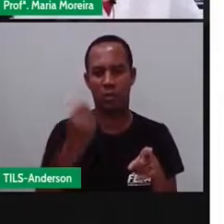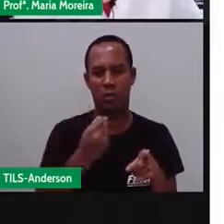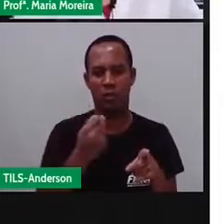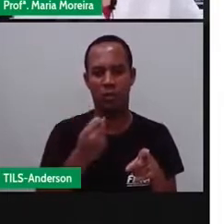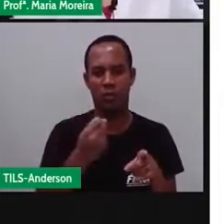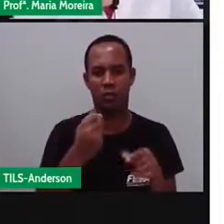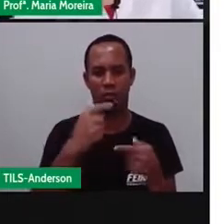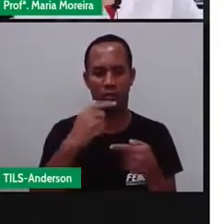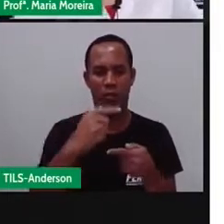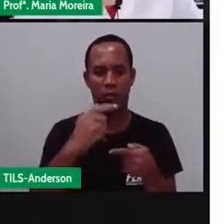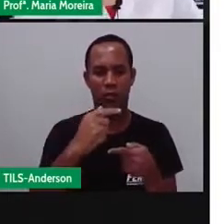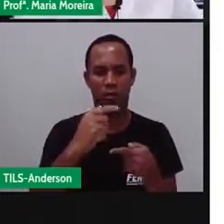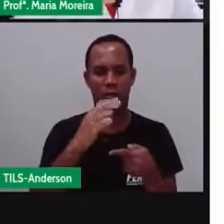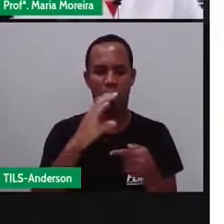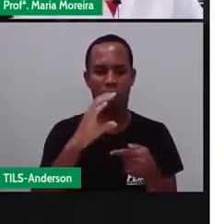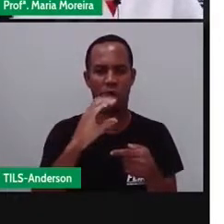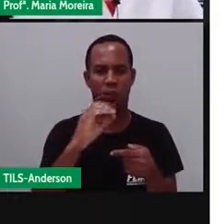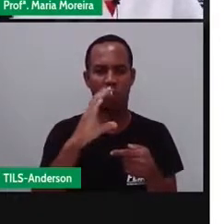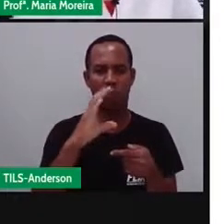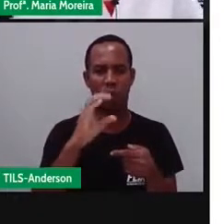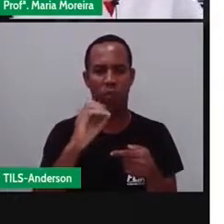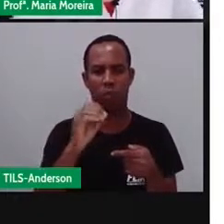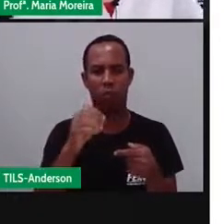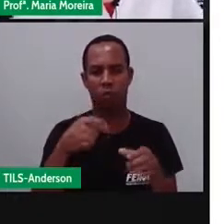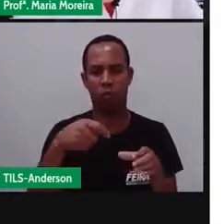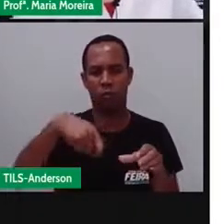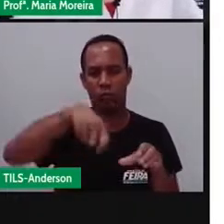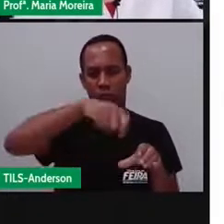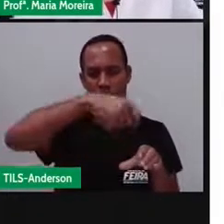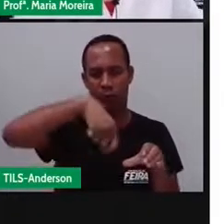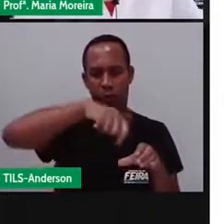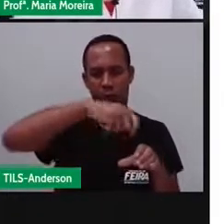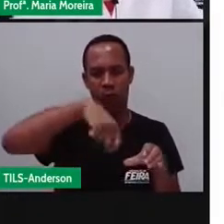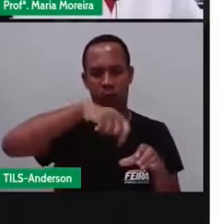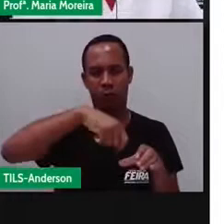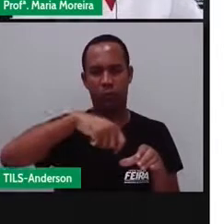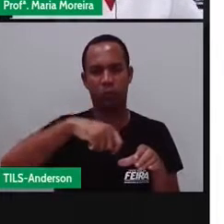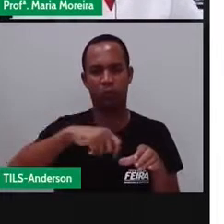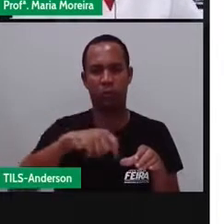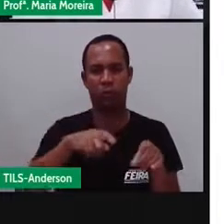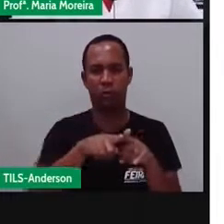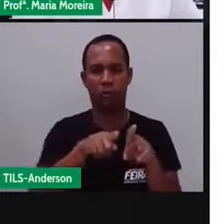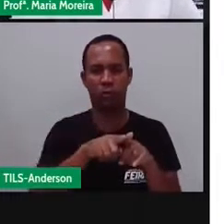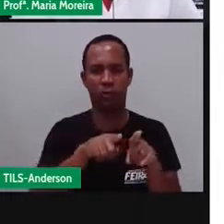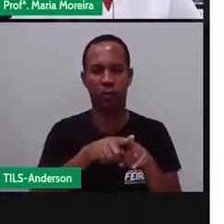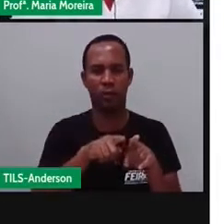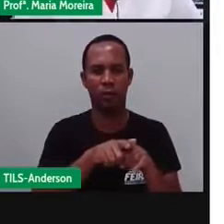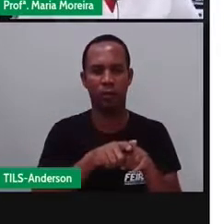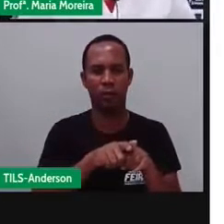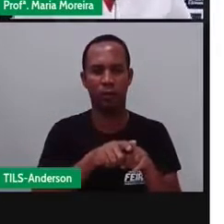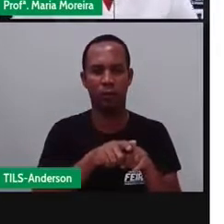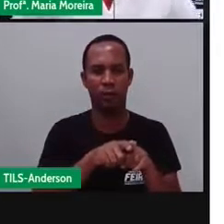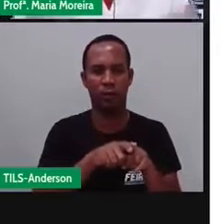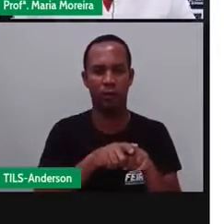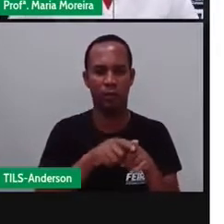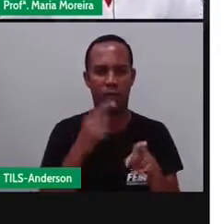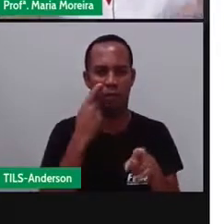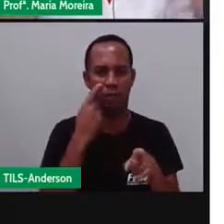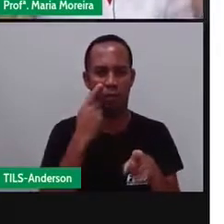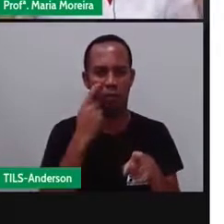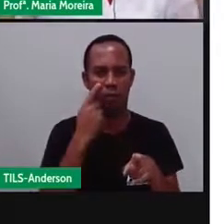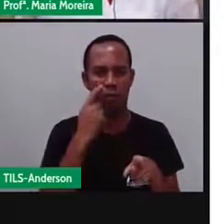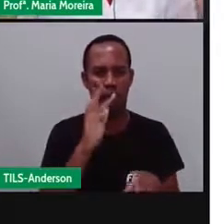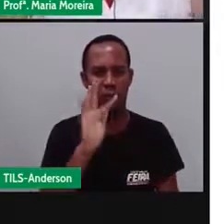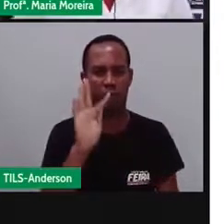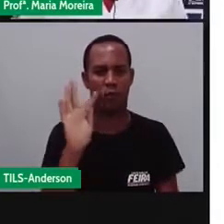leite líquido, leite desnatado. E por último, quem? O fubá. Por que por último o fubá? Porque o fubá, ele